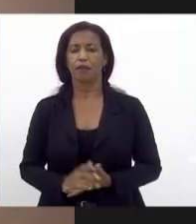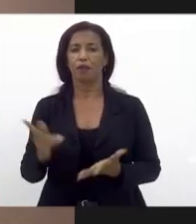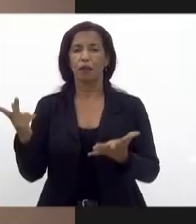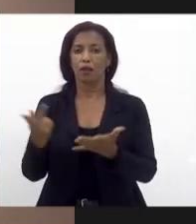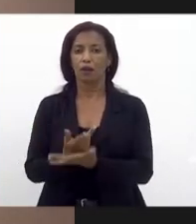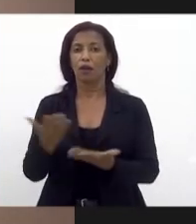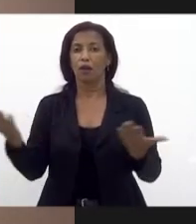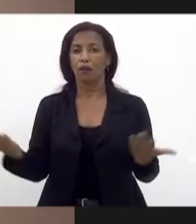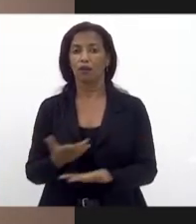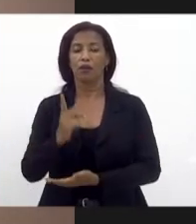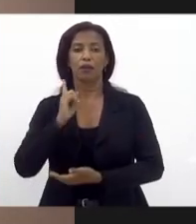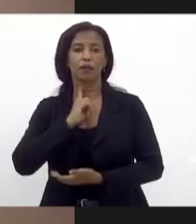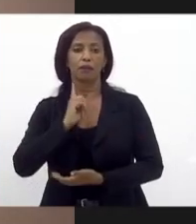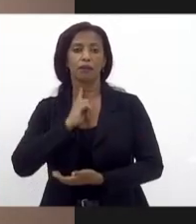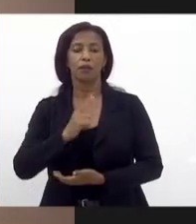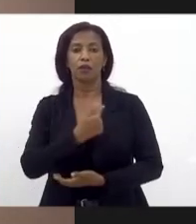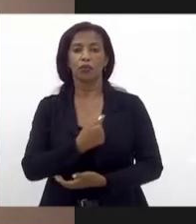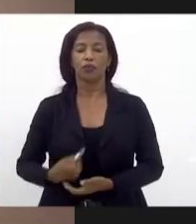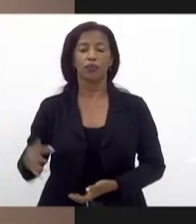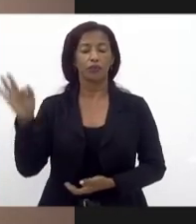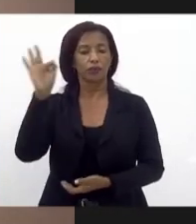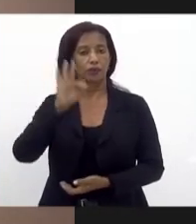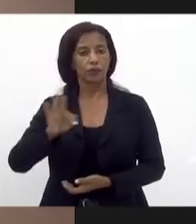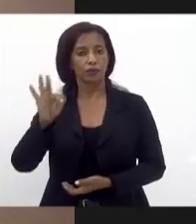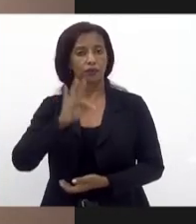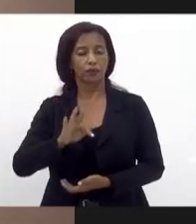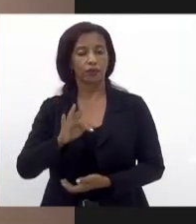Aconteceu agora em Minas e o governo federal,